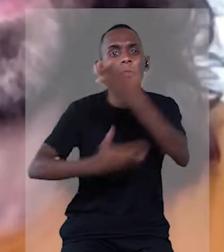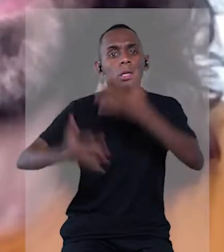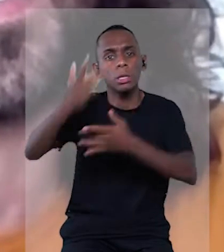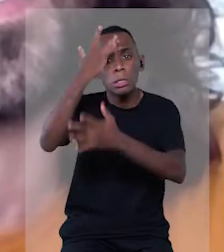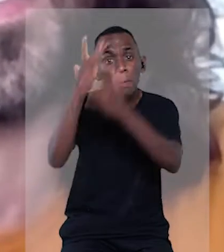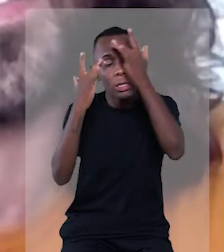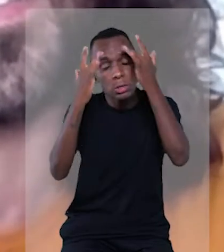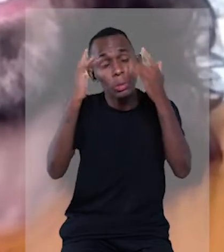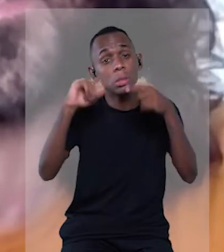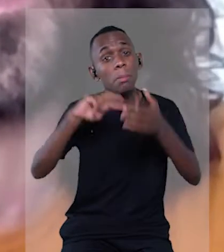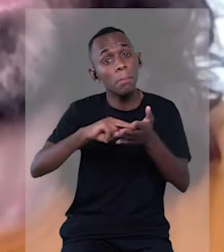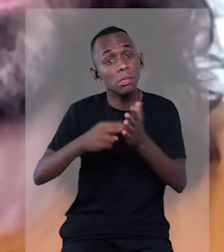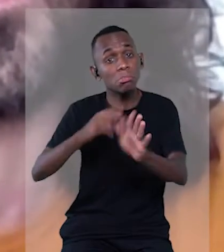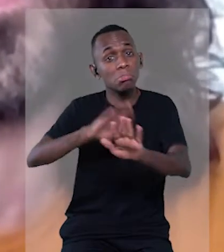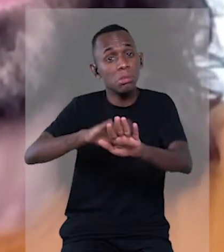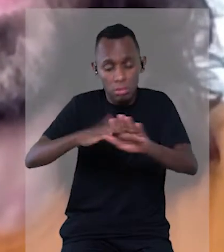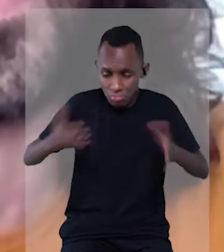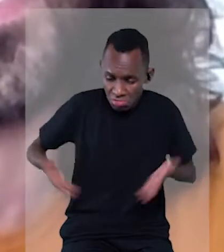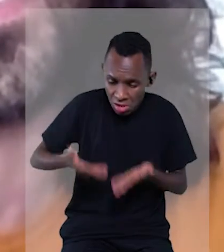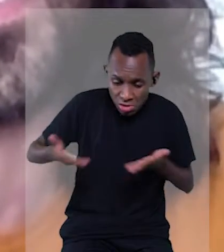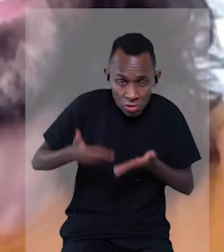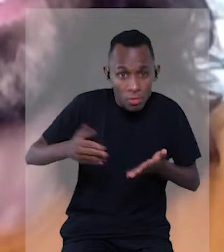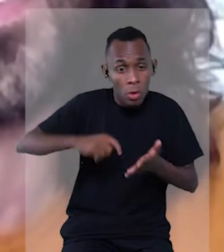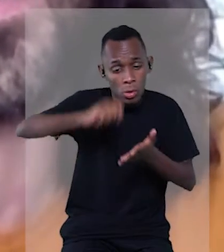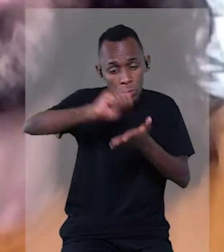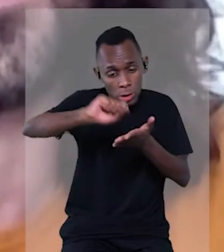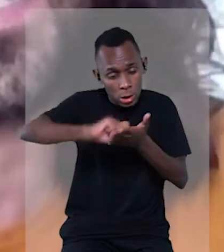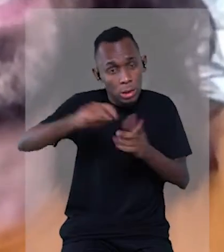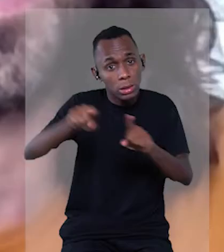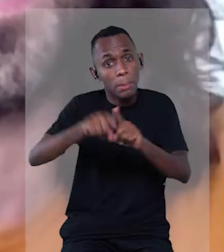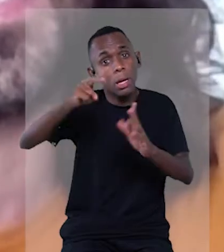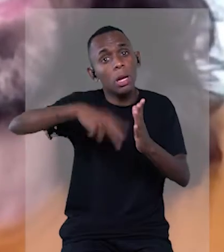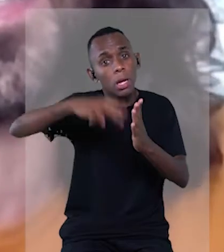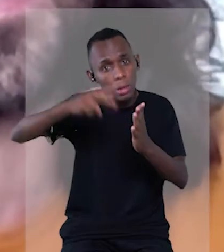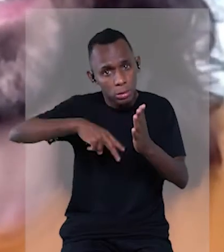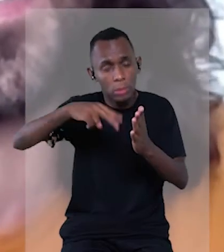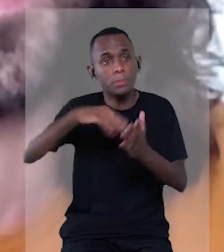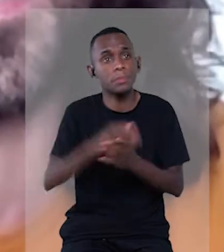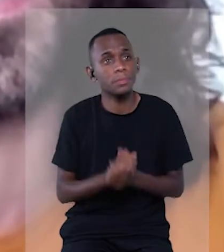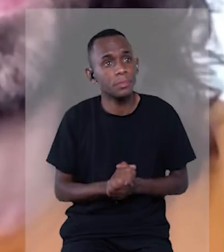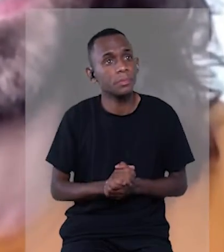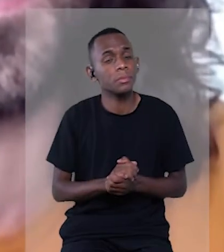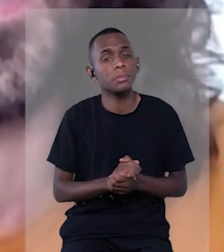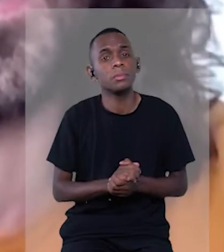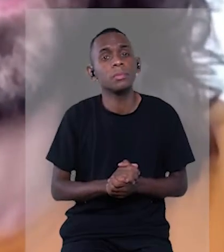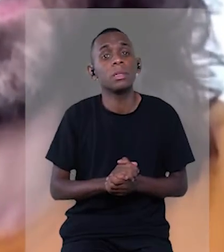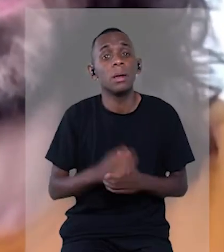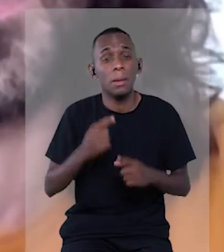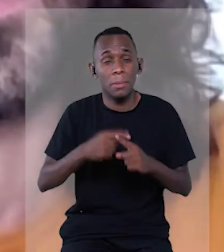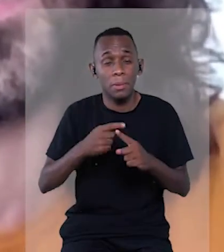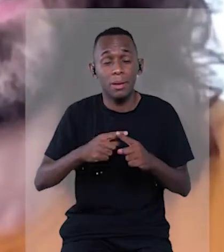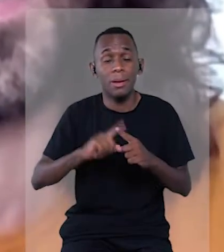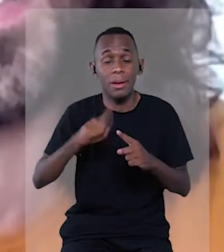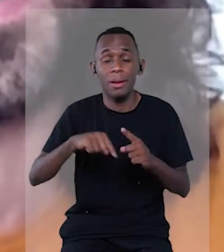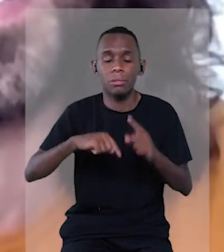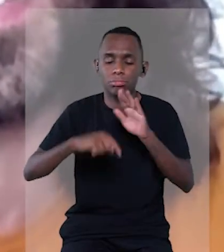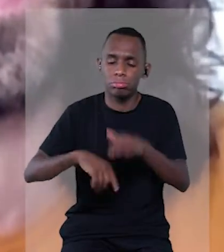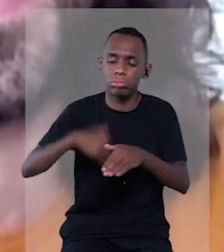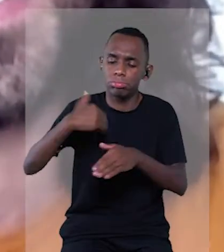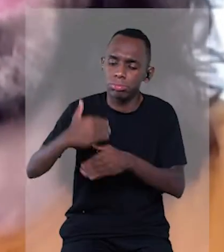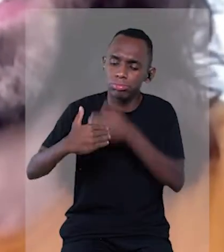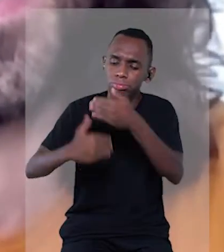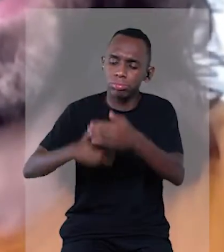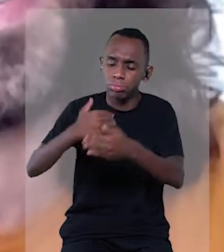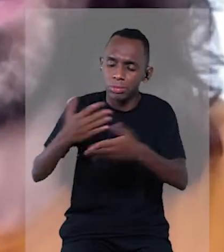como um incentivo ao hábito da escrita e da leitura também, né? Com certeza. A gente aqui no Sempre um Papo com esse trabalho de formiguinha, tentando